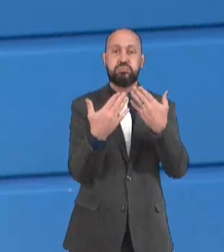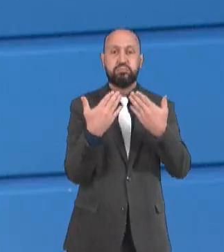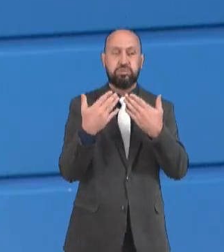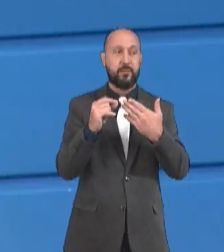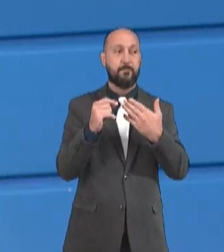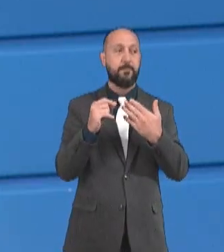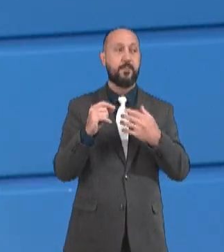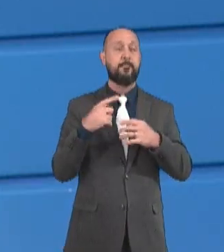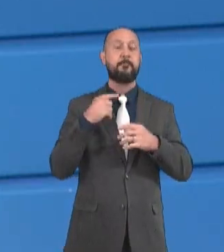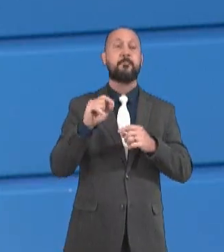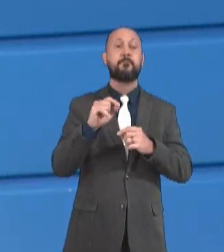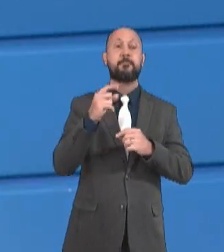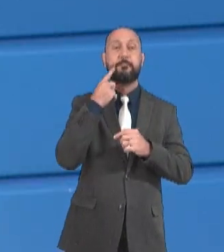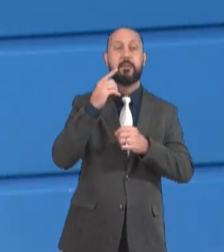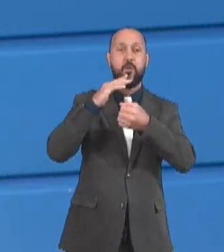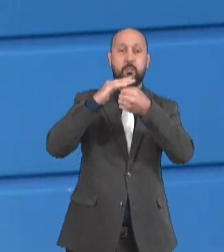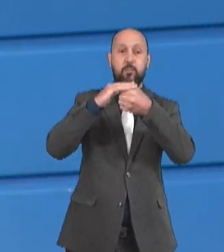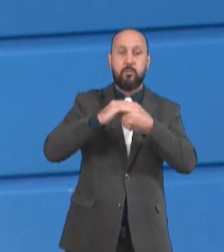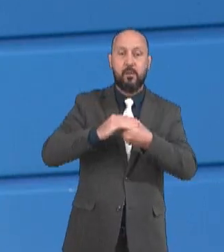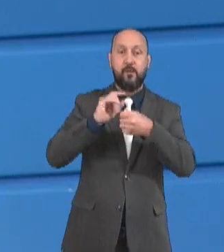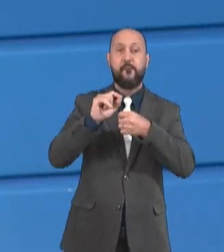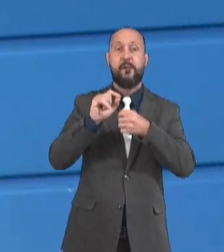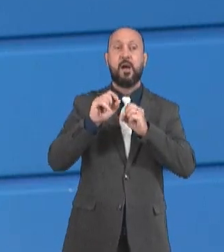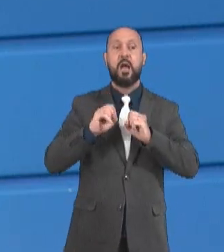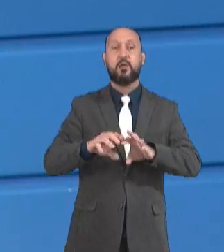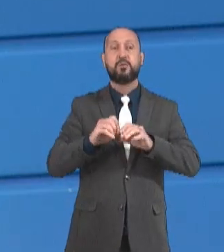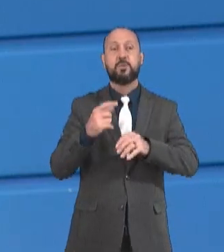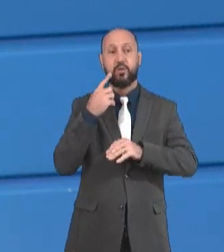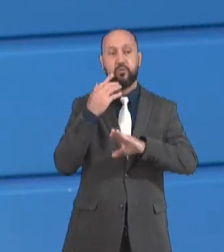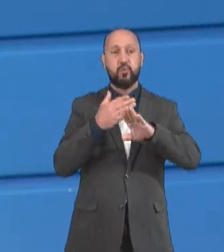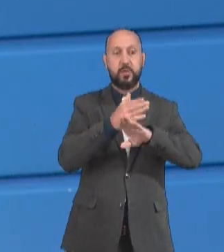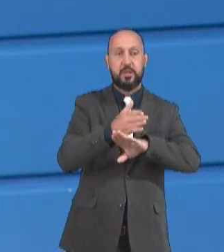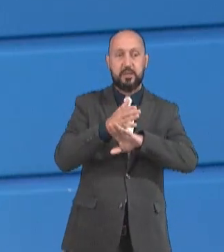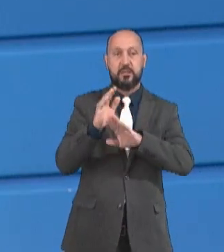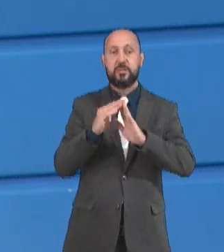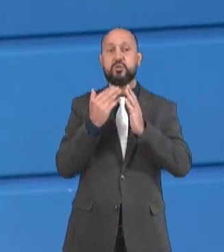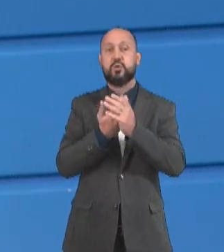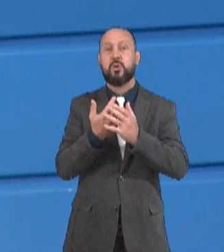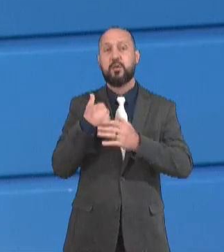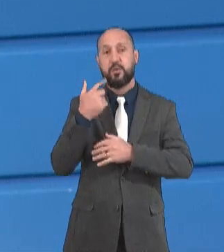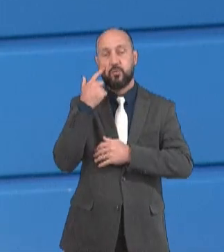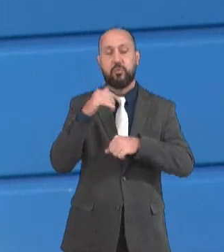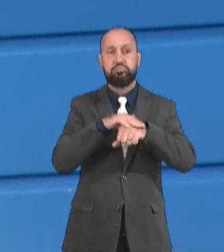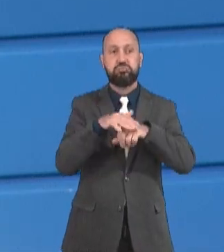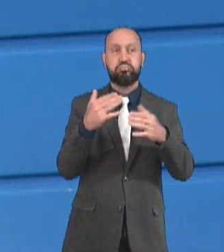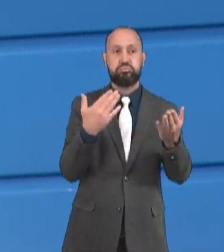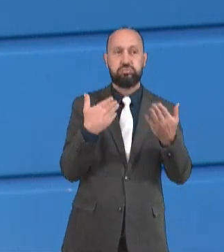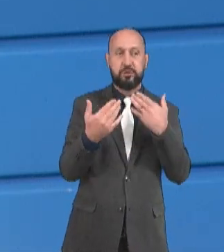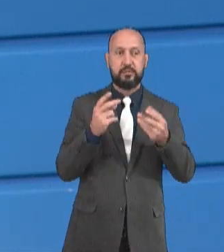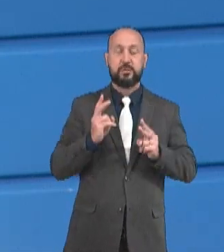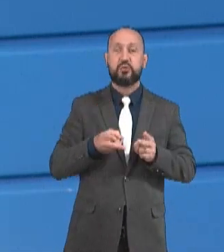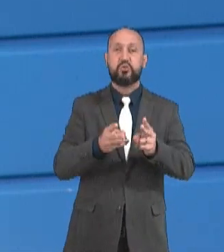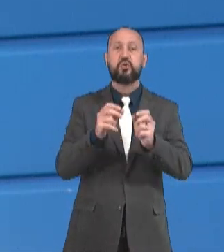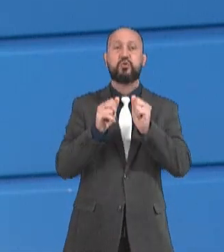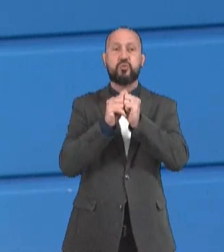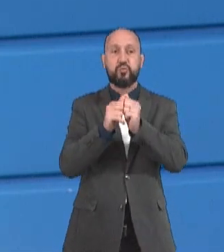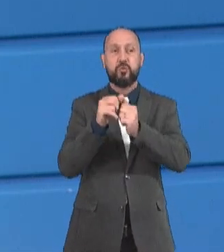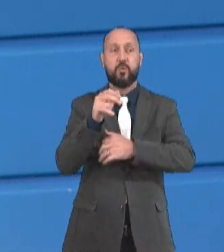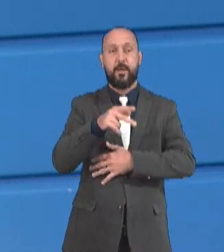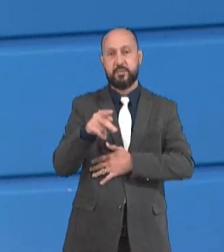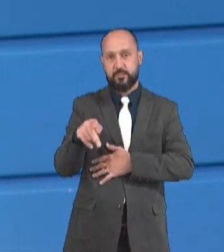discussão, mas com uma opressão à educação. Eu tenho ido às escolas, eu estou conversando constantemente com